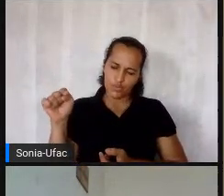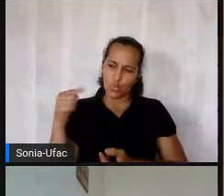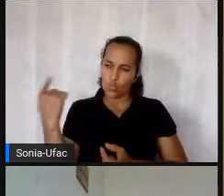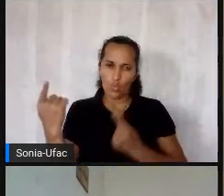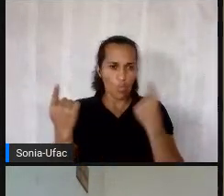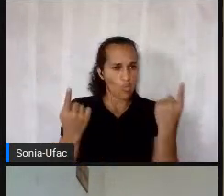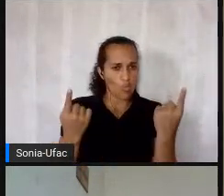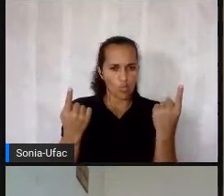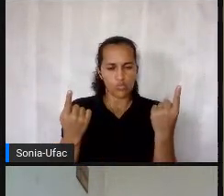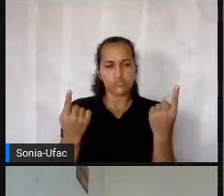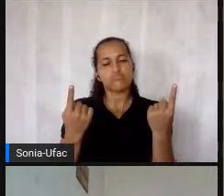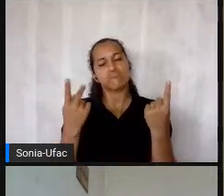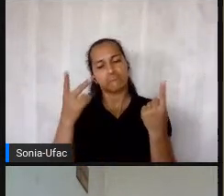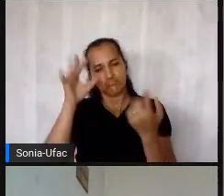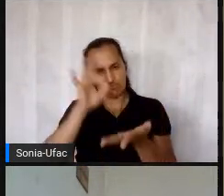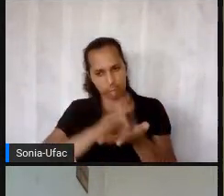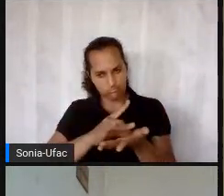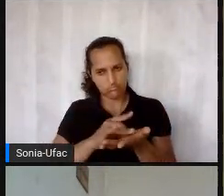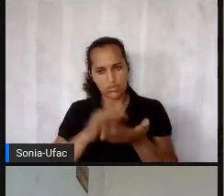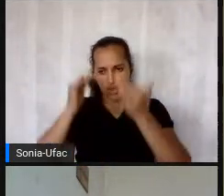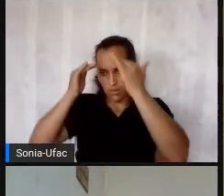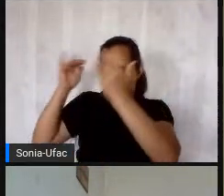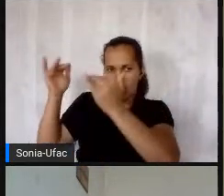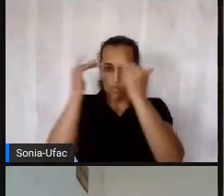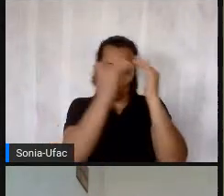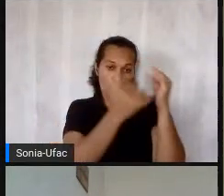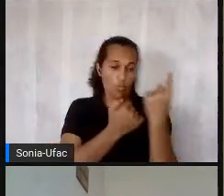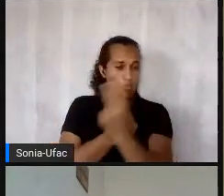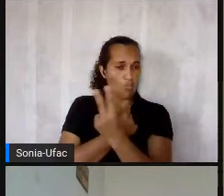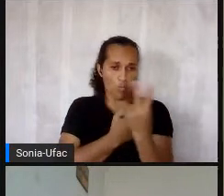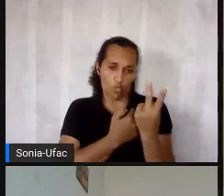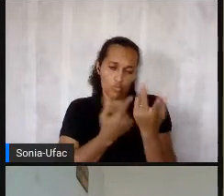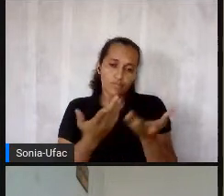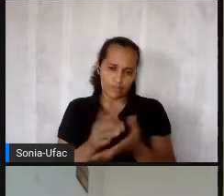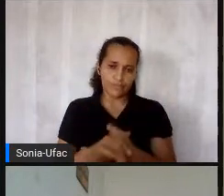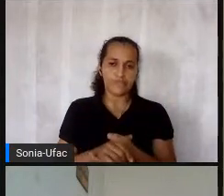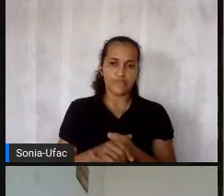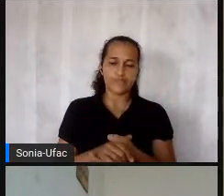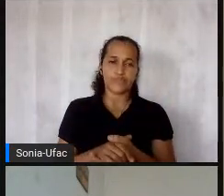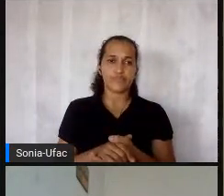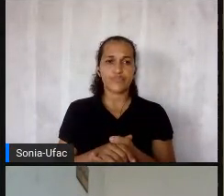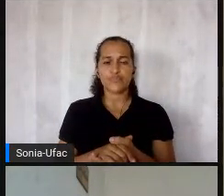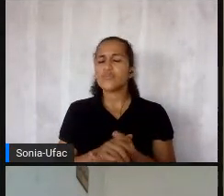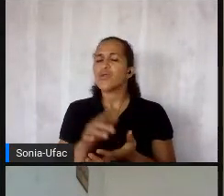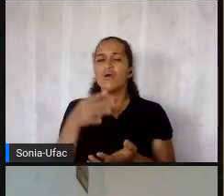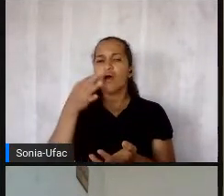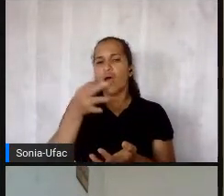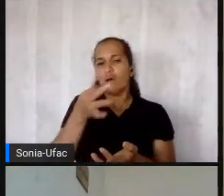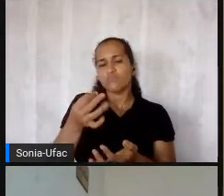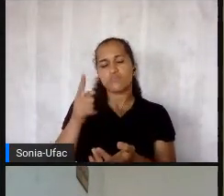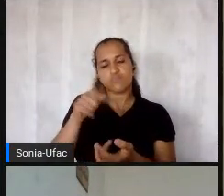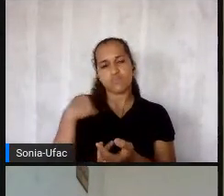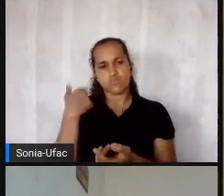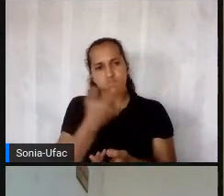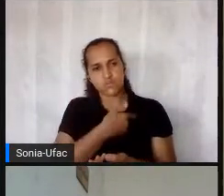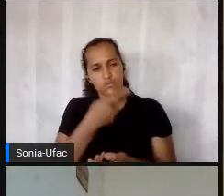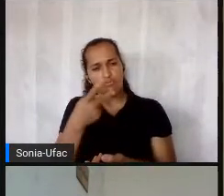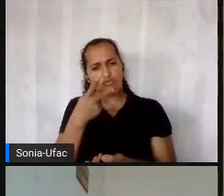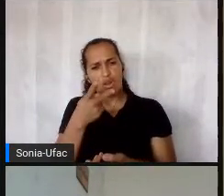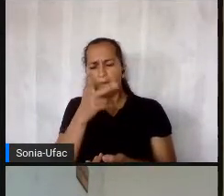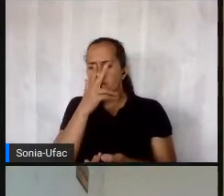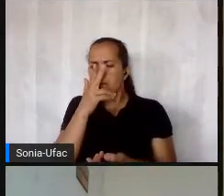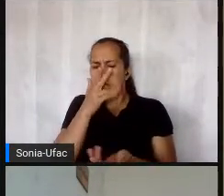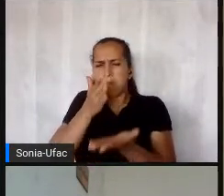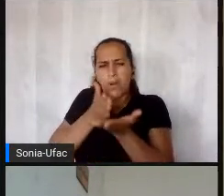questão. Primeiro, achando que o que a gente está dizendo segue uma certa linearidade de